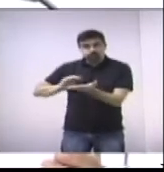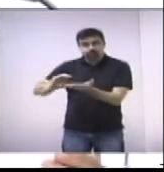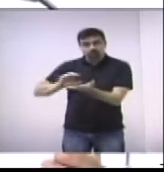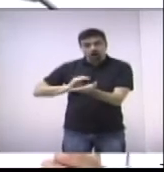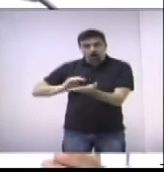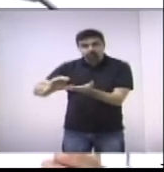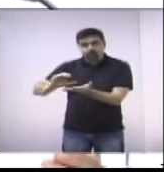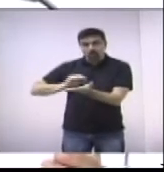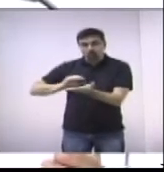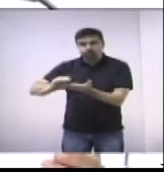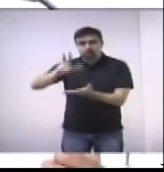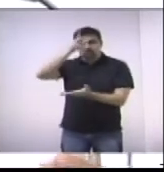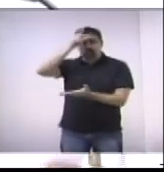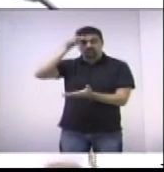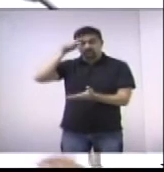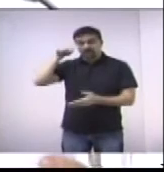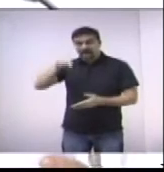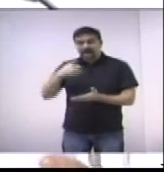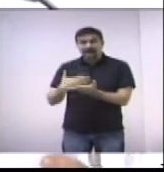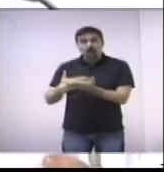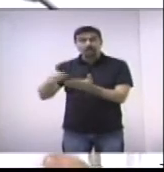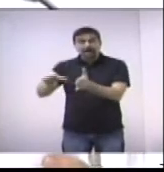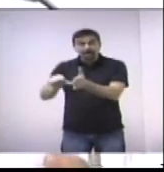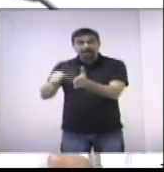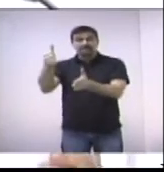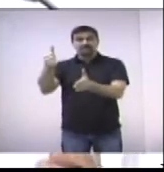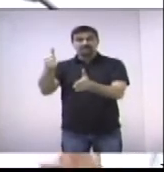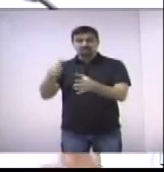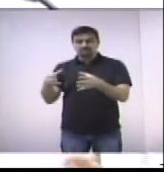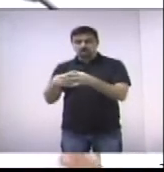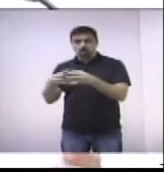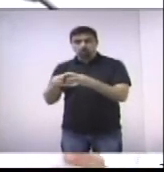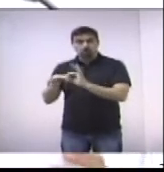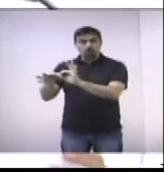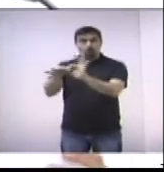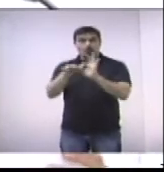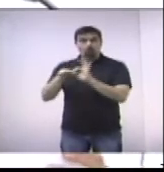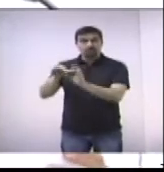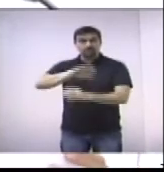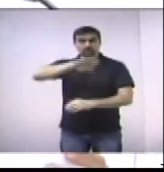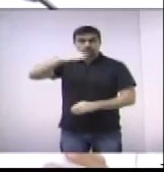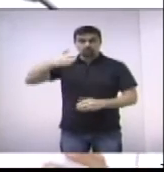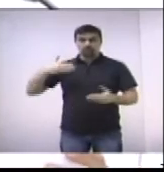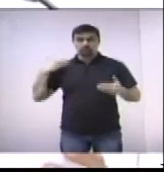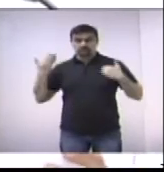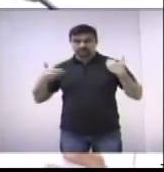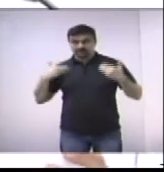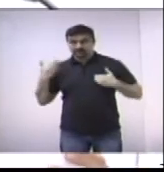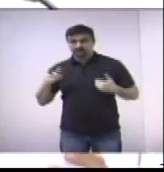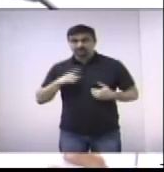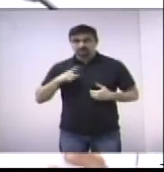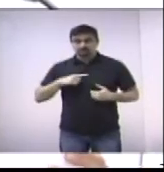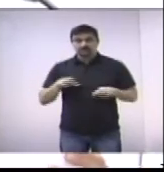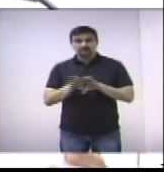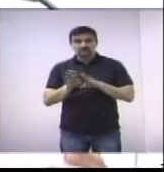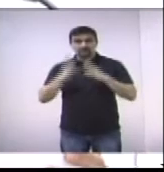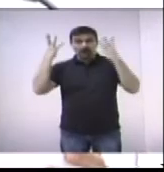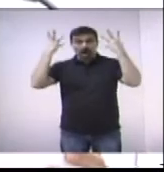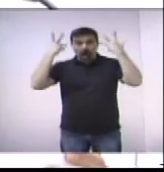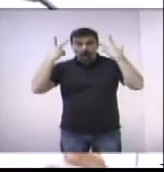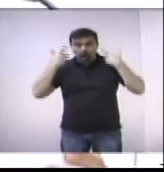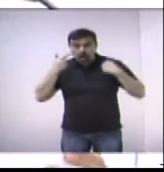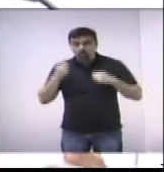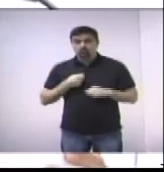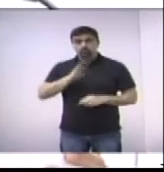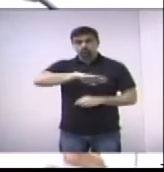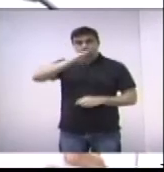oferecidas pela Prefeitura, pois era uma estreante. 22. Logo, com exceção da escola de samba Leões do Monte Alegre,